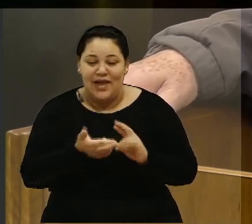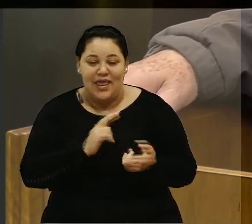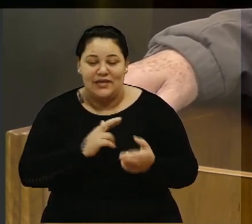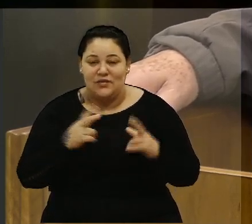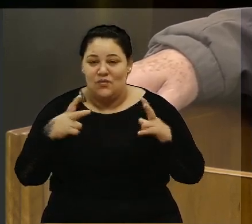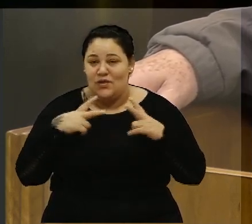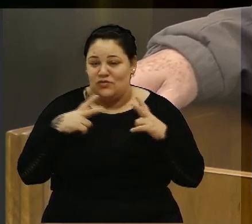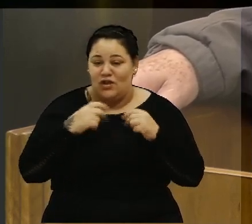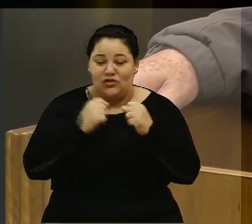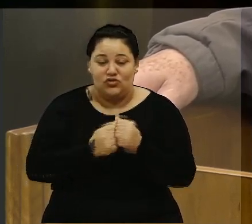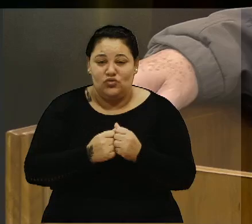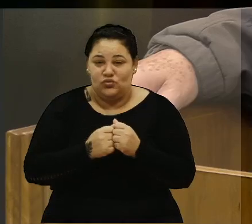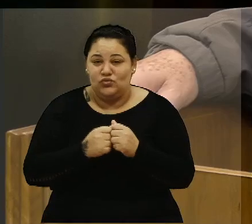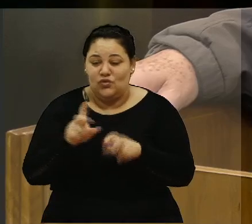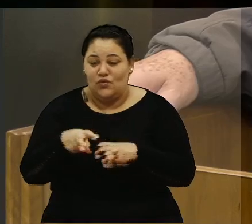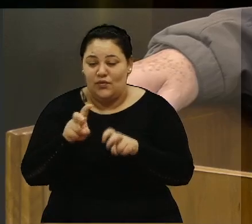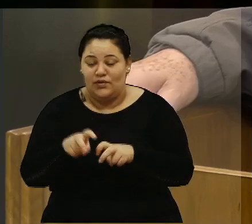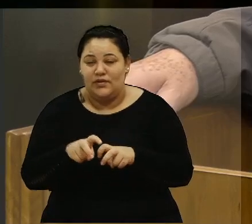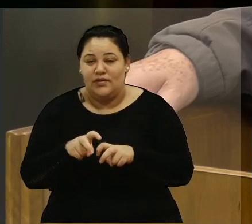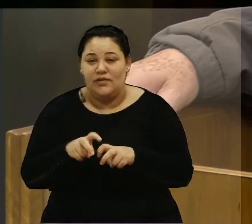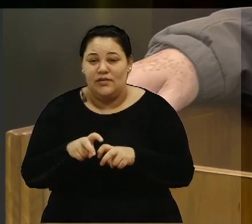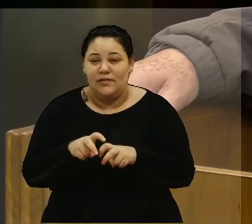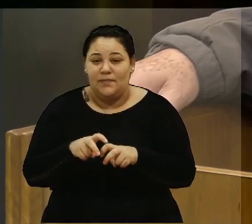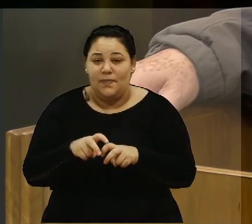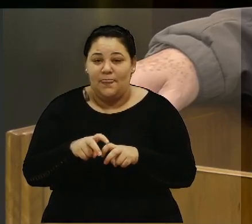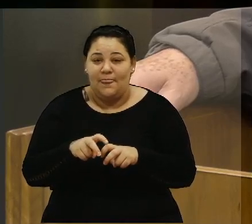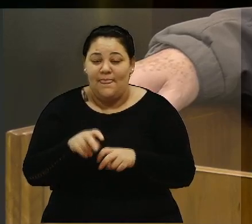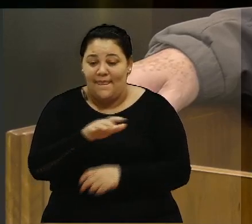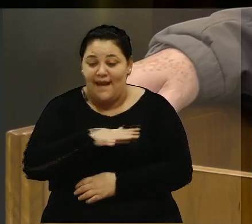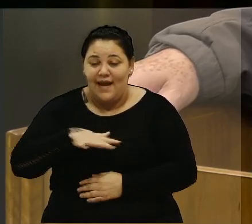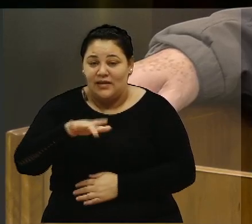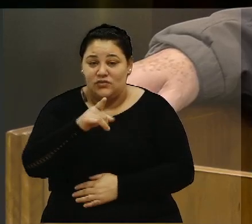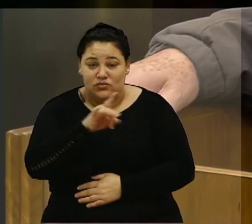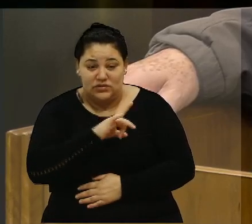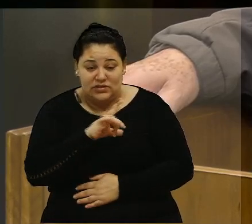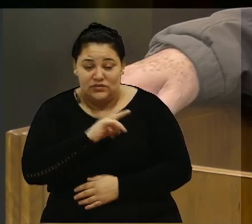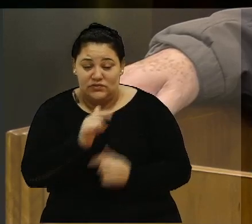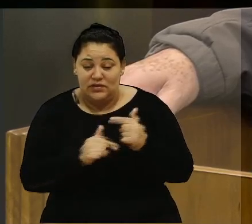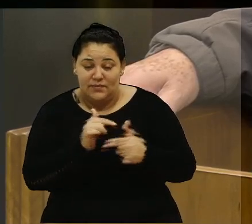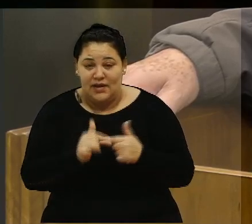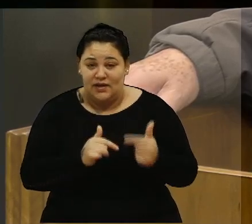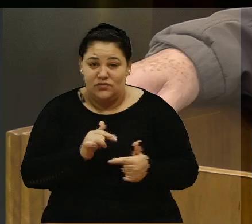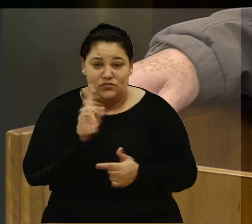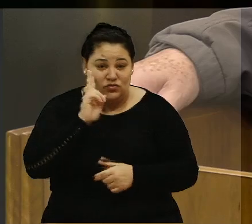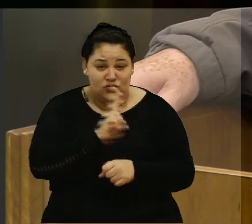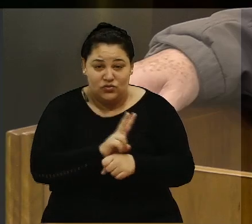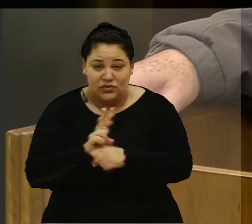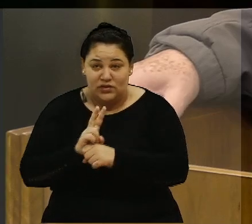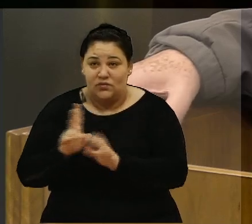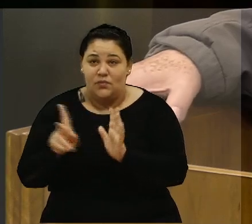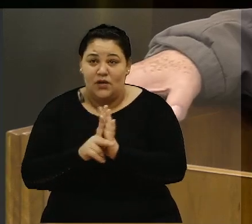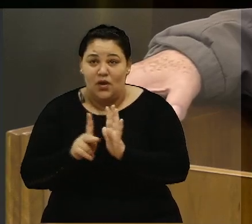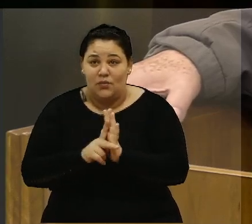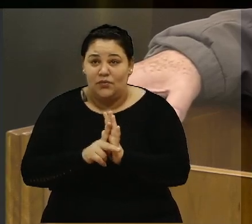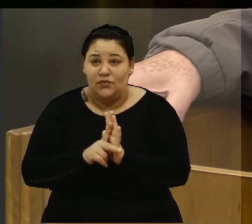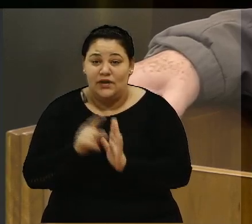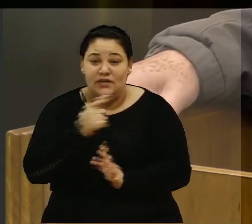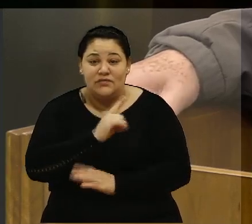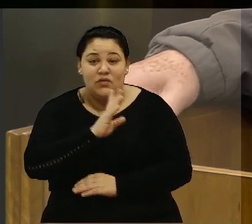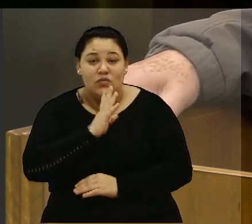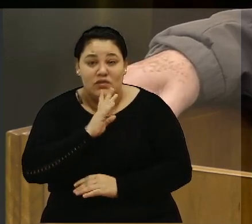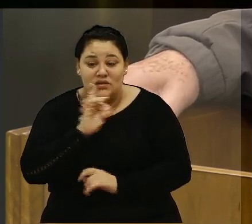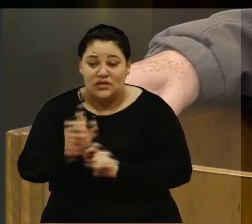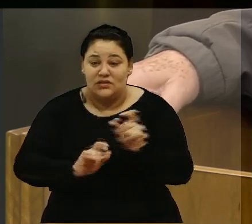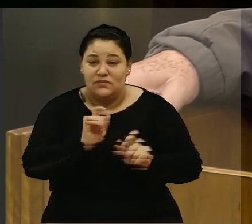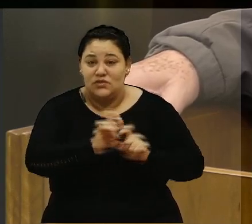com o agricultor, com o proprietário da área. Se tu tem o serviço de vigilância próprio do SAMAI, aqueles vigilantes eles vão conhecer as pessoas,